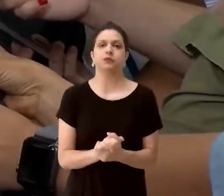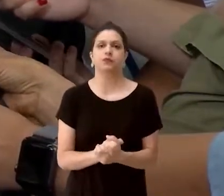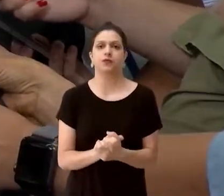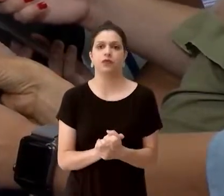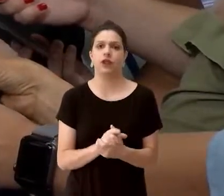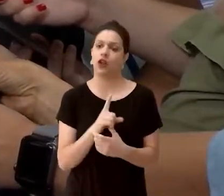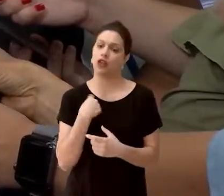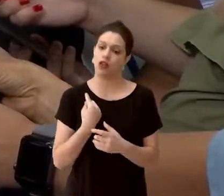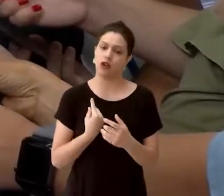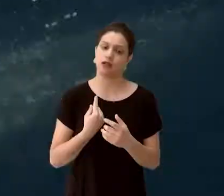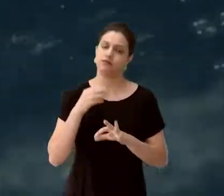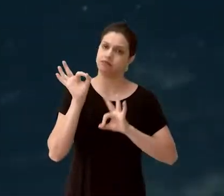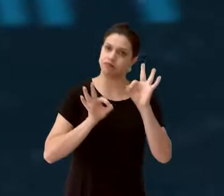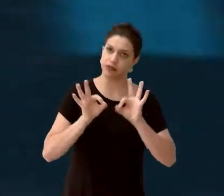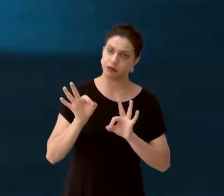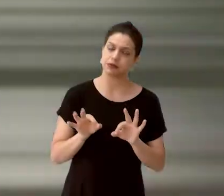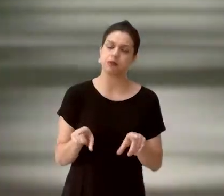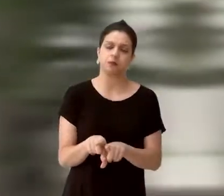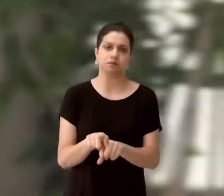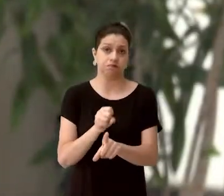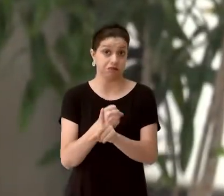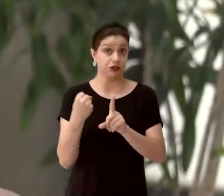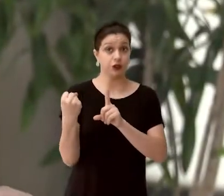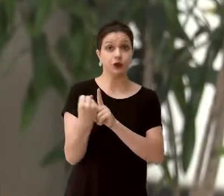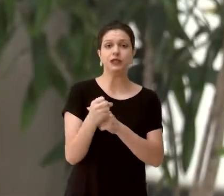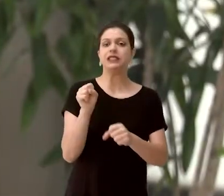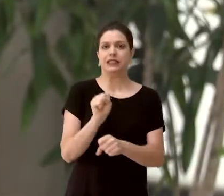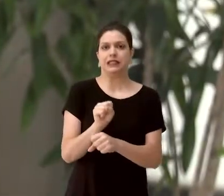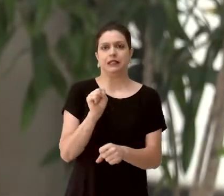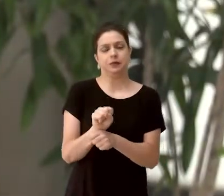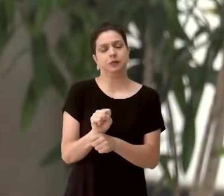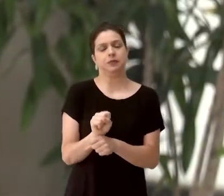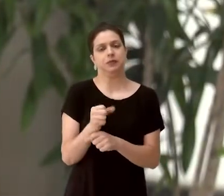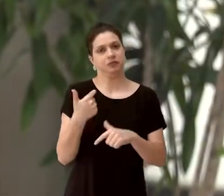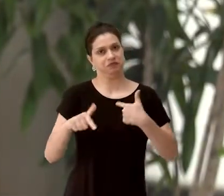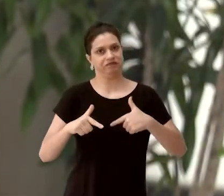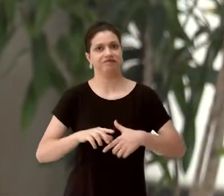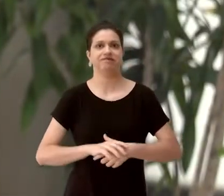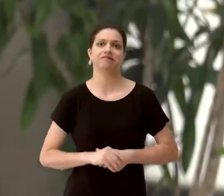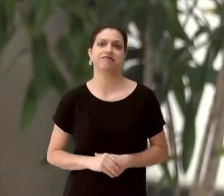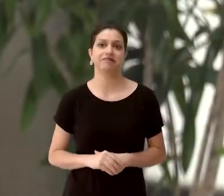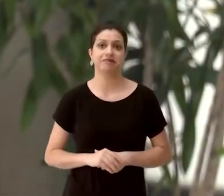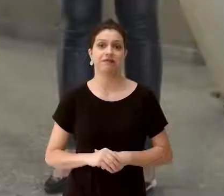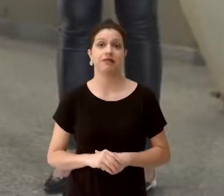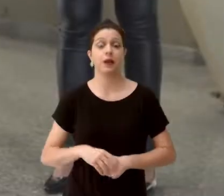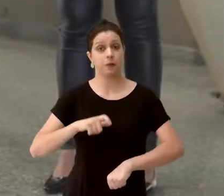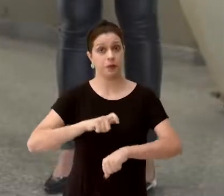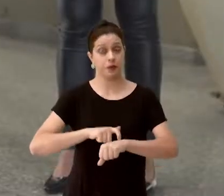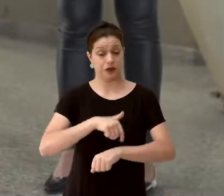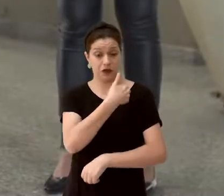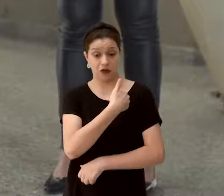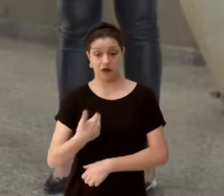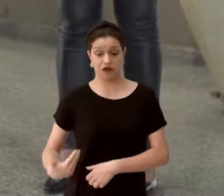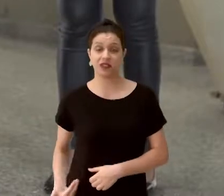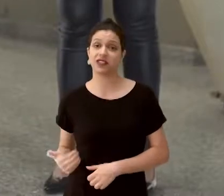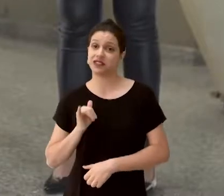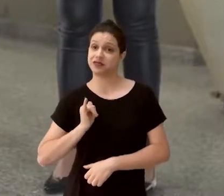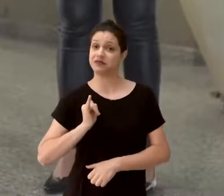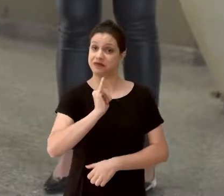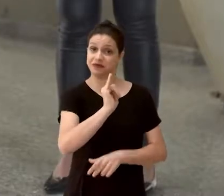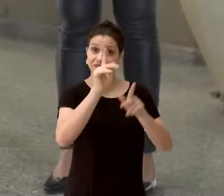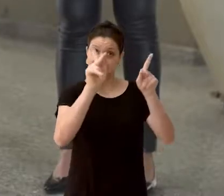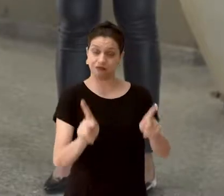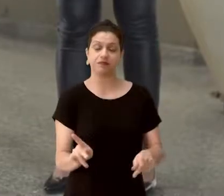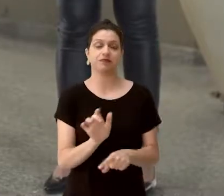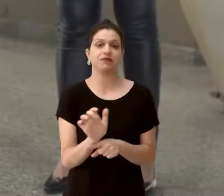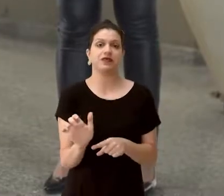sociedade espera que a gente faça isso. Essa é hora para o governador falar ao povo do estado as suas expectativas e